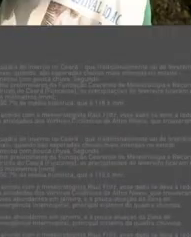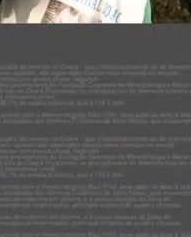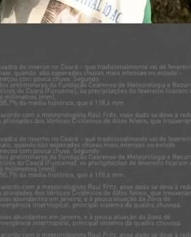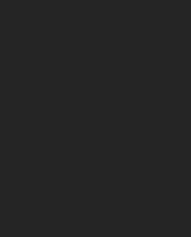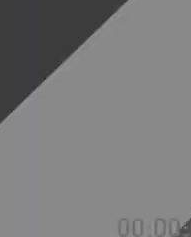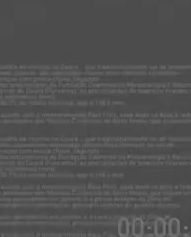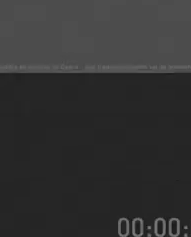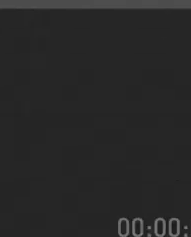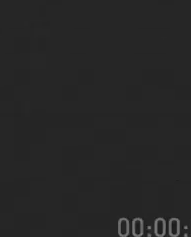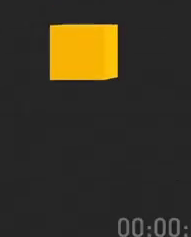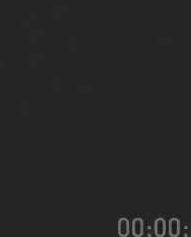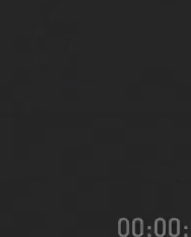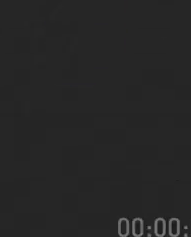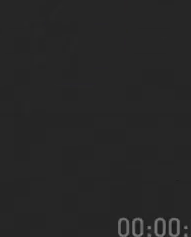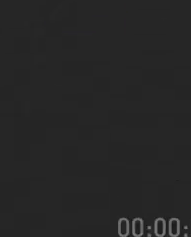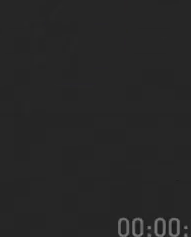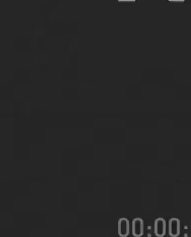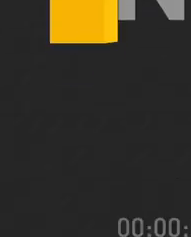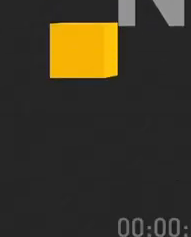ae